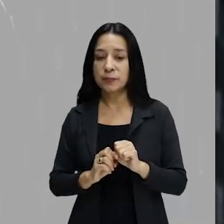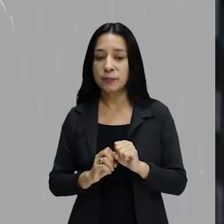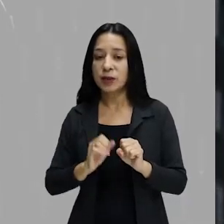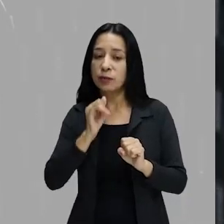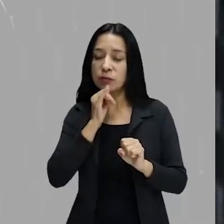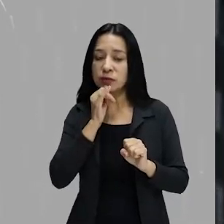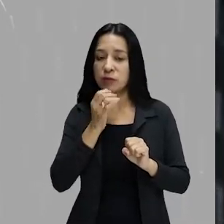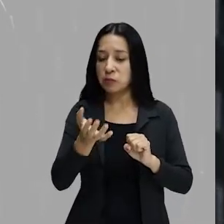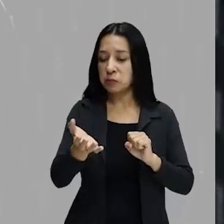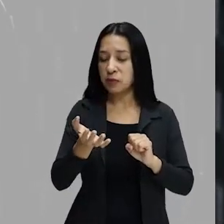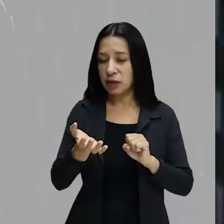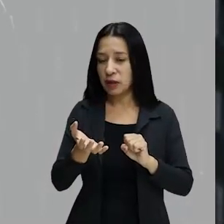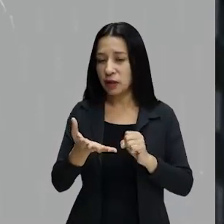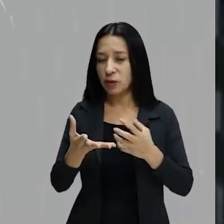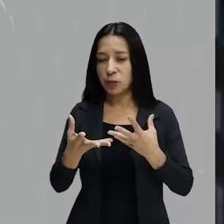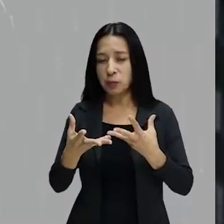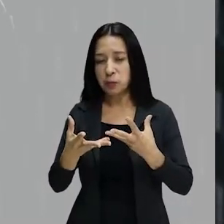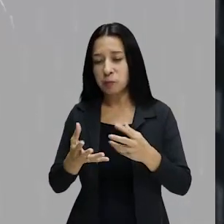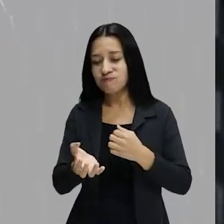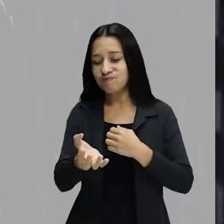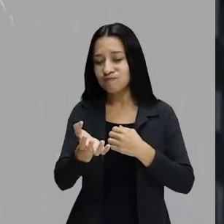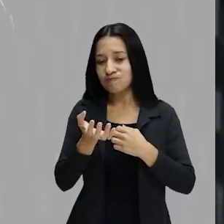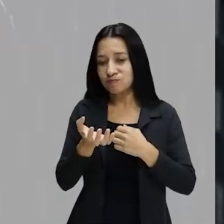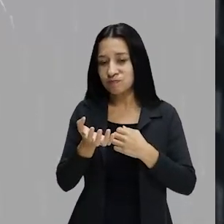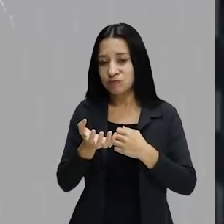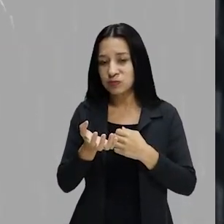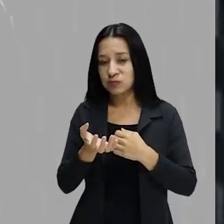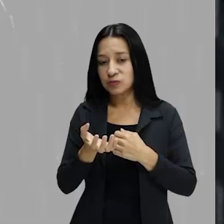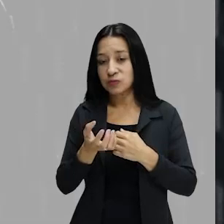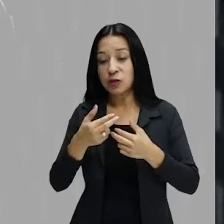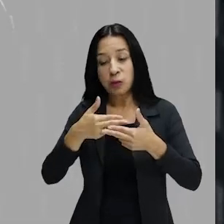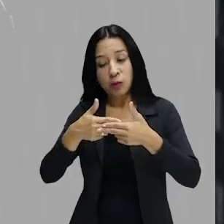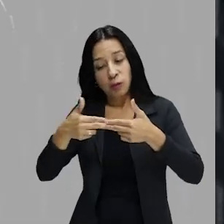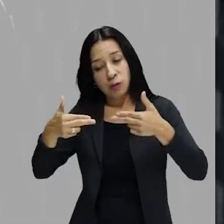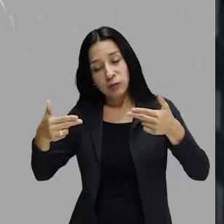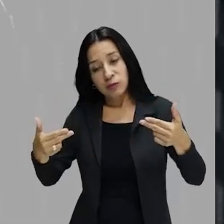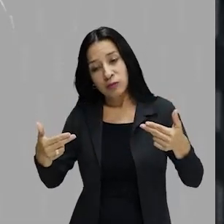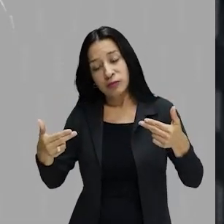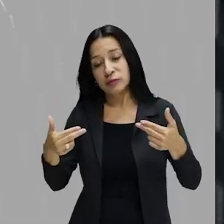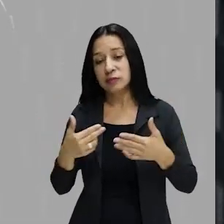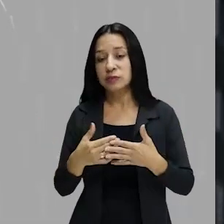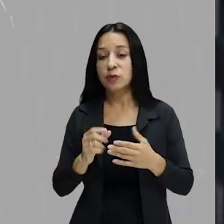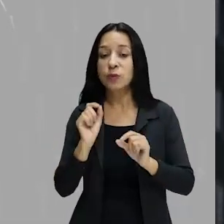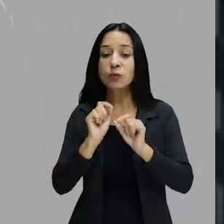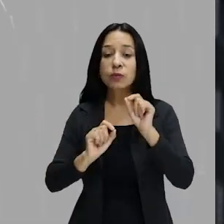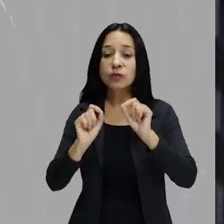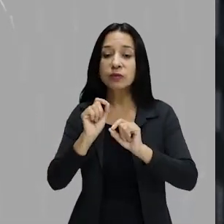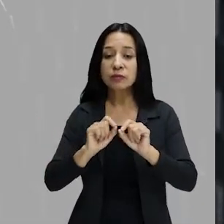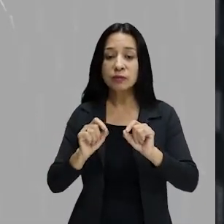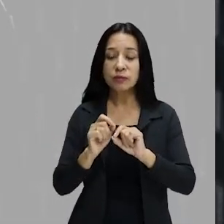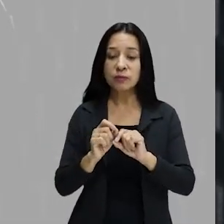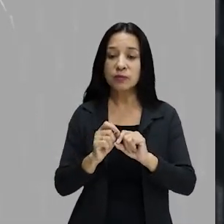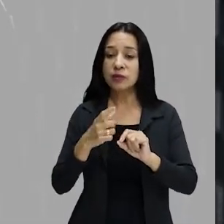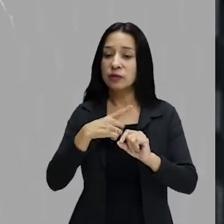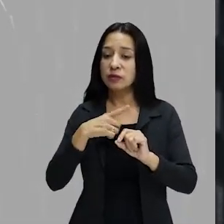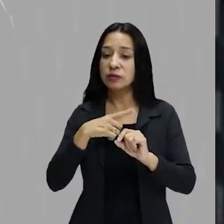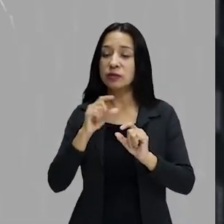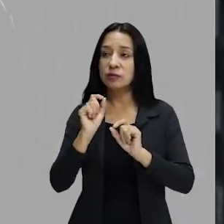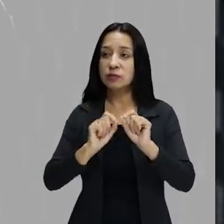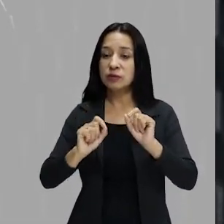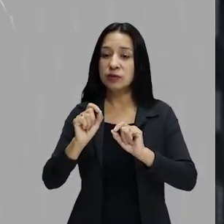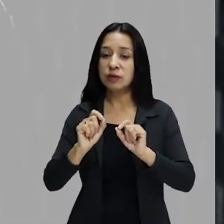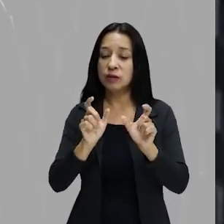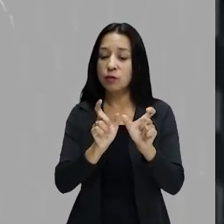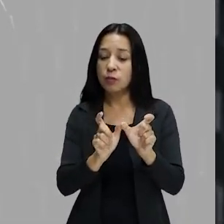quero. Só que eu quero alguma coisa. Esse alguma coisa veio como oração. Então, eu tenho aqui,